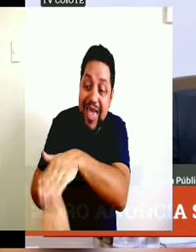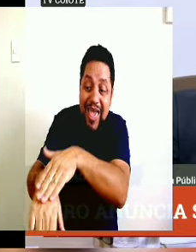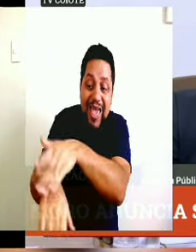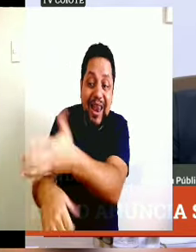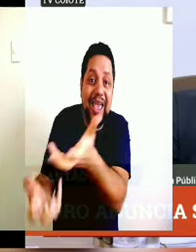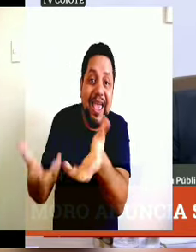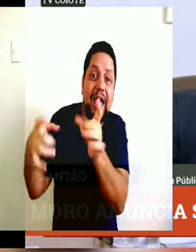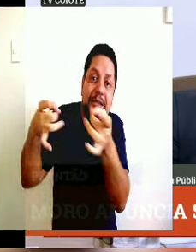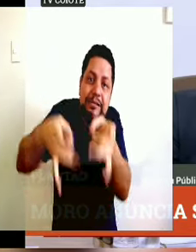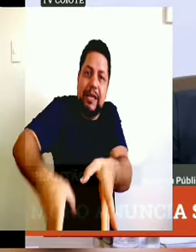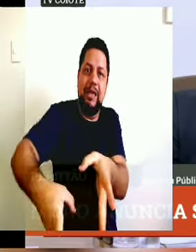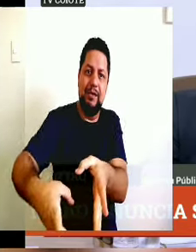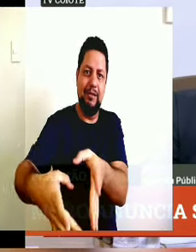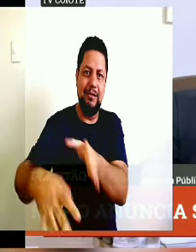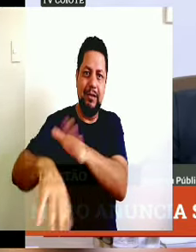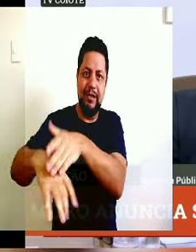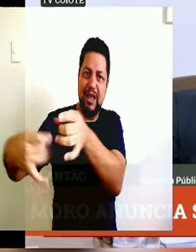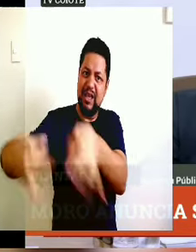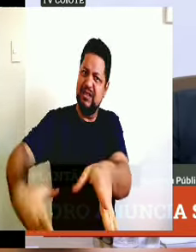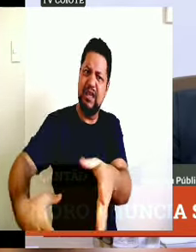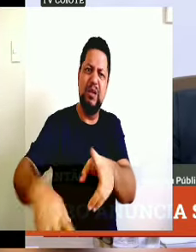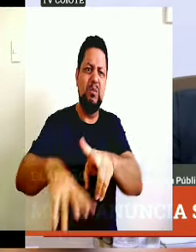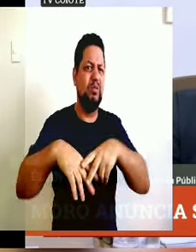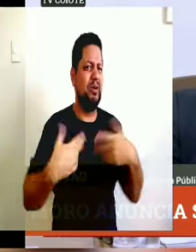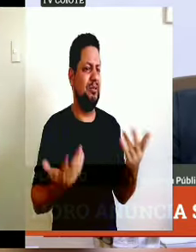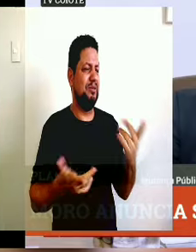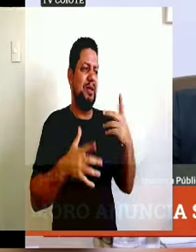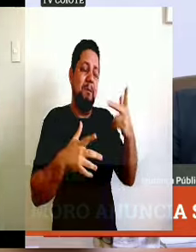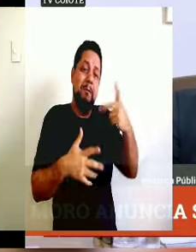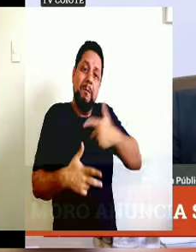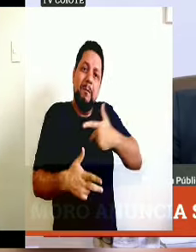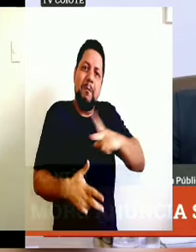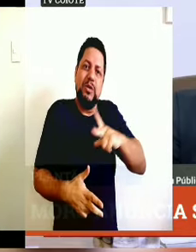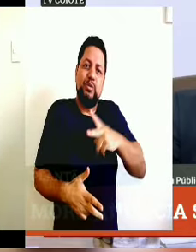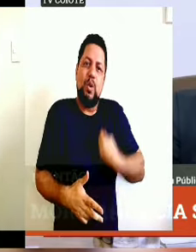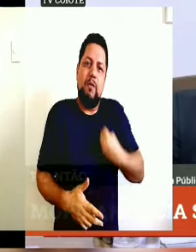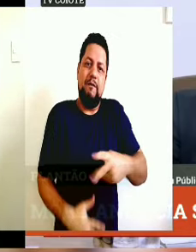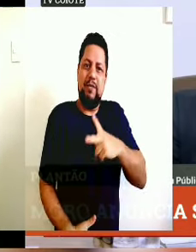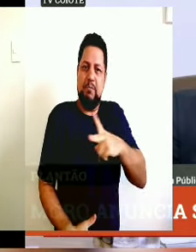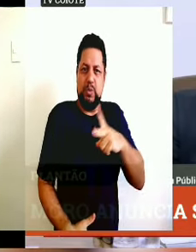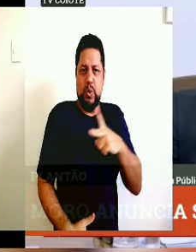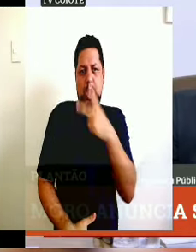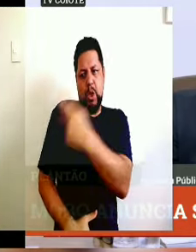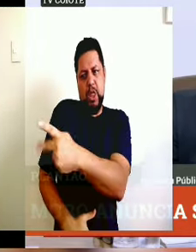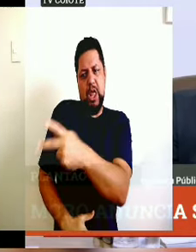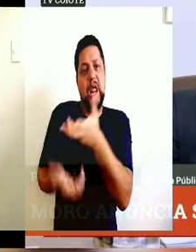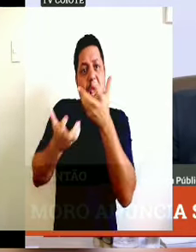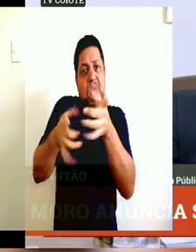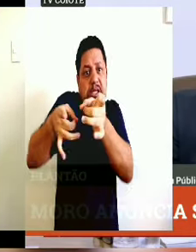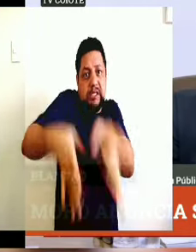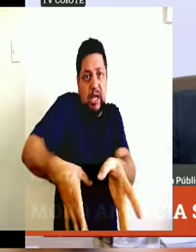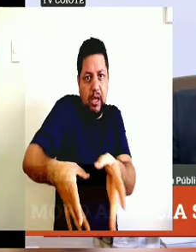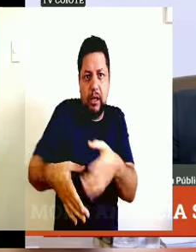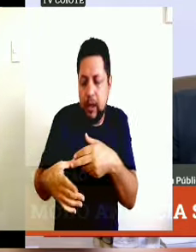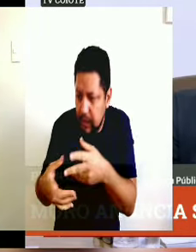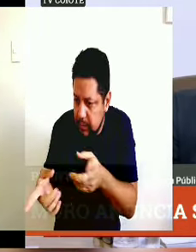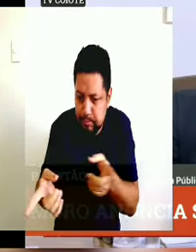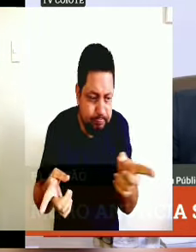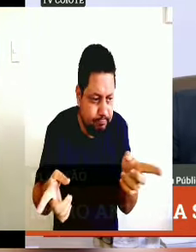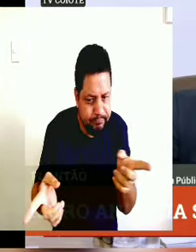cargo, né, por questões exclusivamente pessoais. Então, nesse cenário,